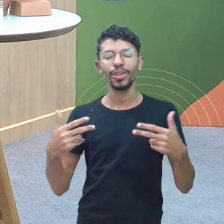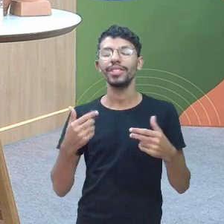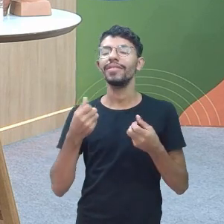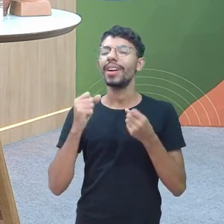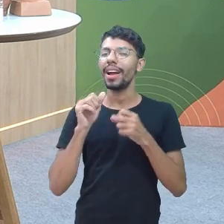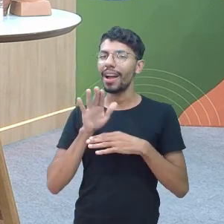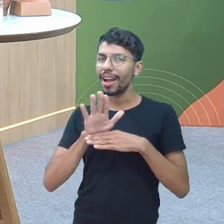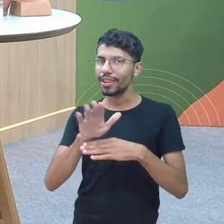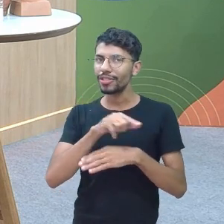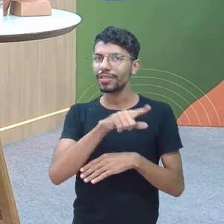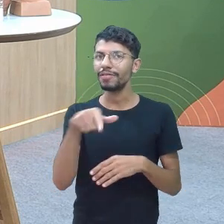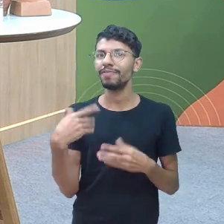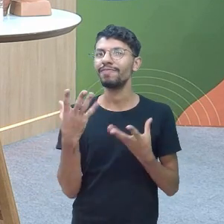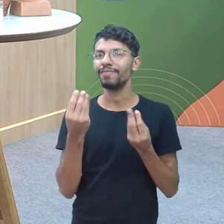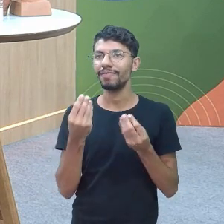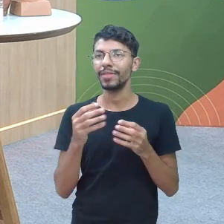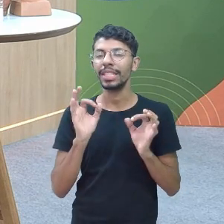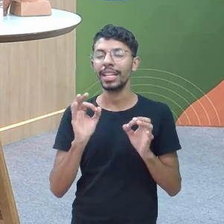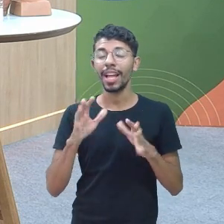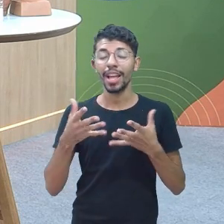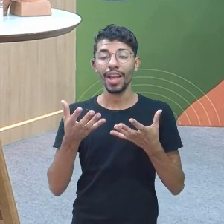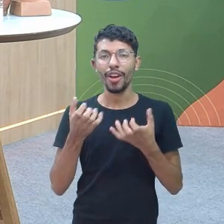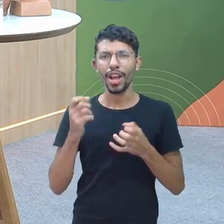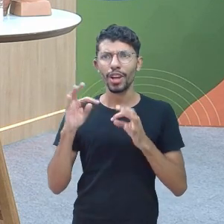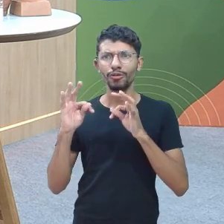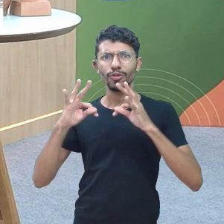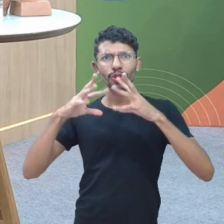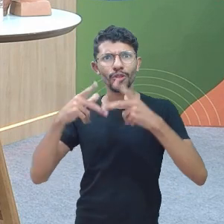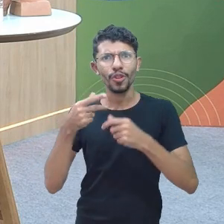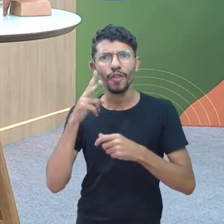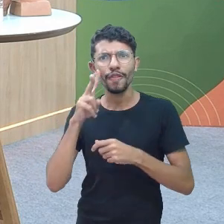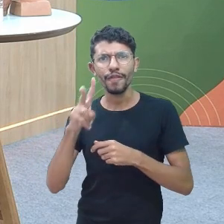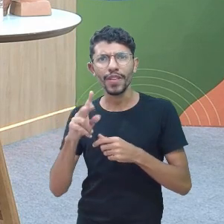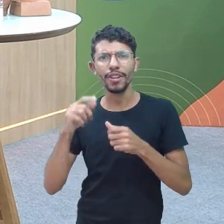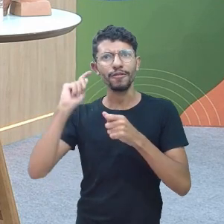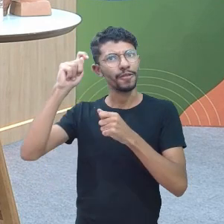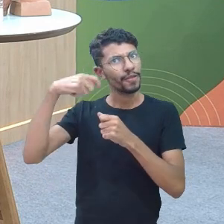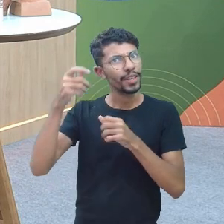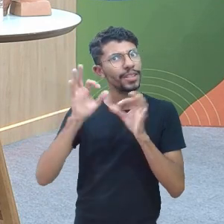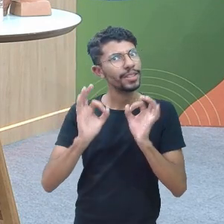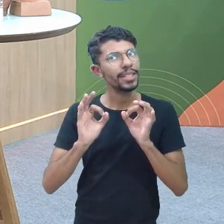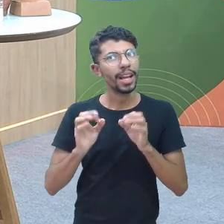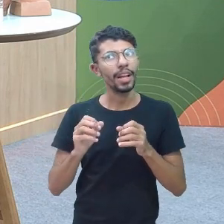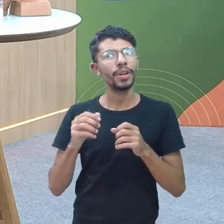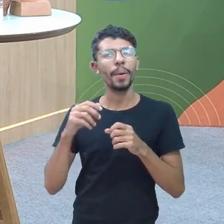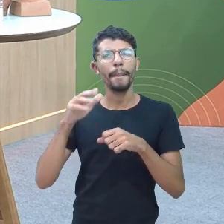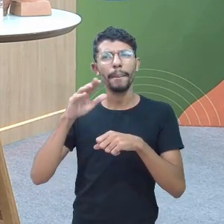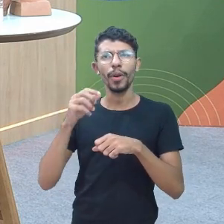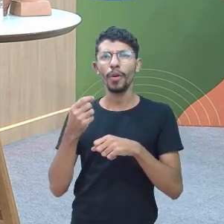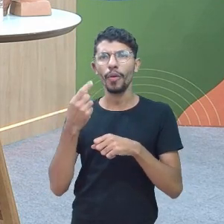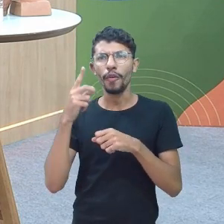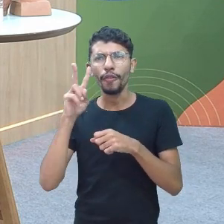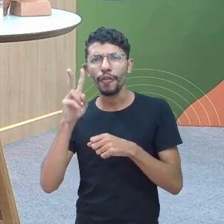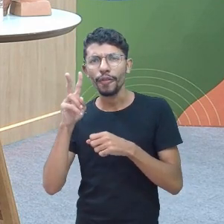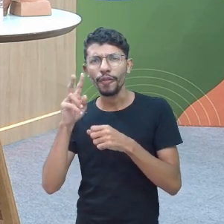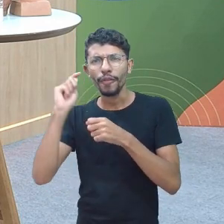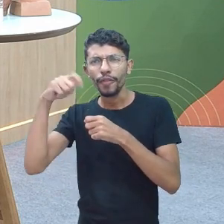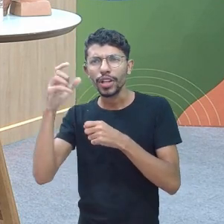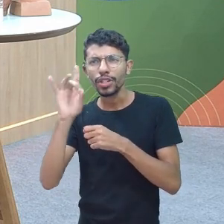Quero todo mundo vendo alguns vídeos. Não vê só um não, gente. Tenta ver mais. Hora agora,